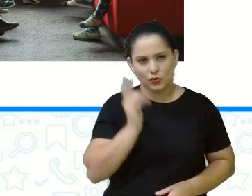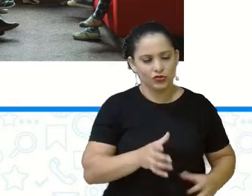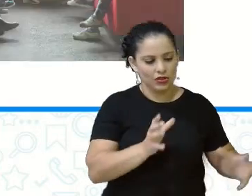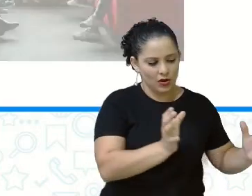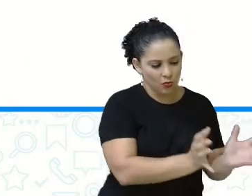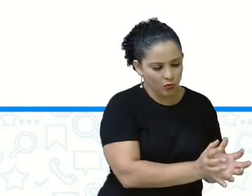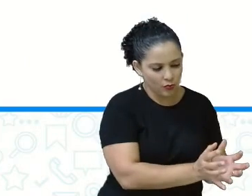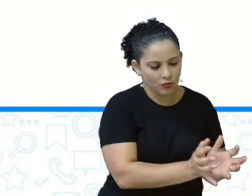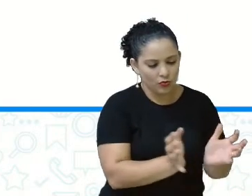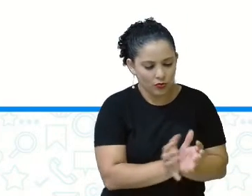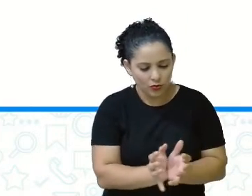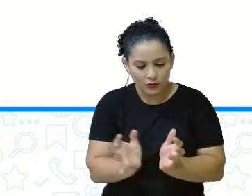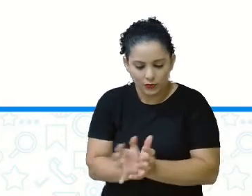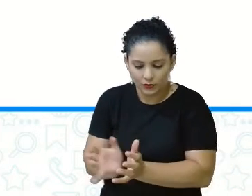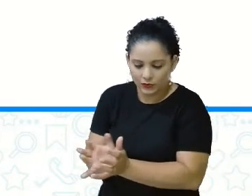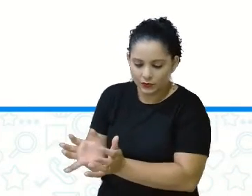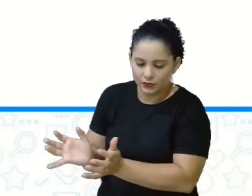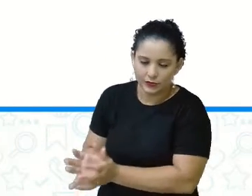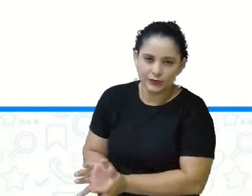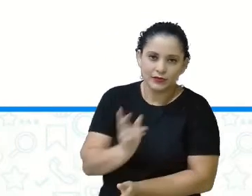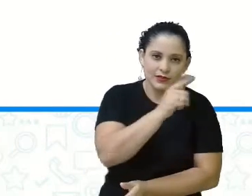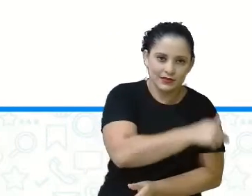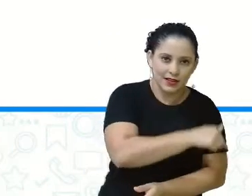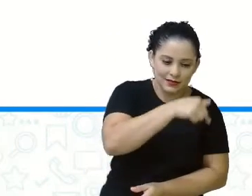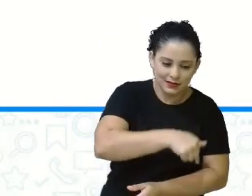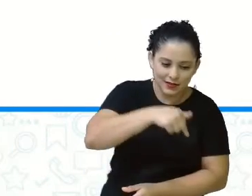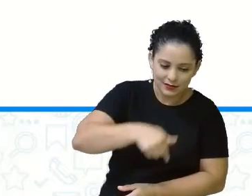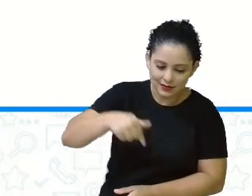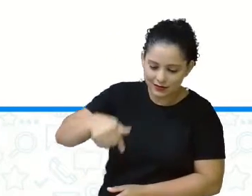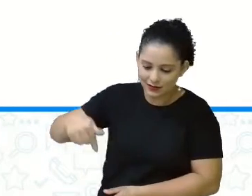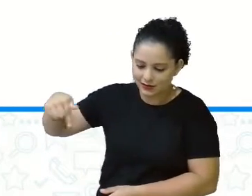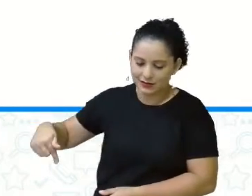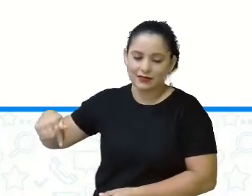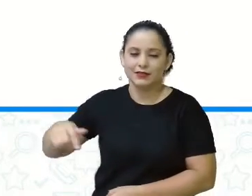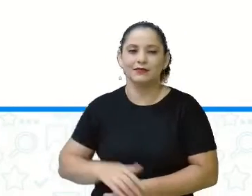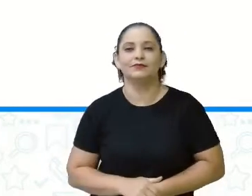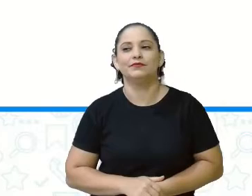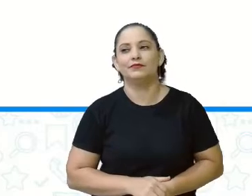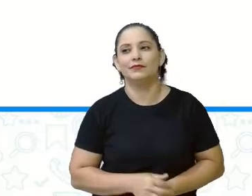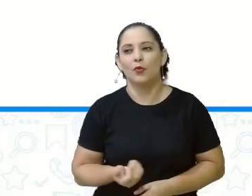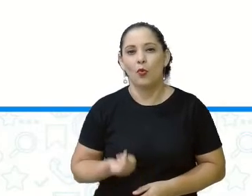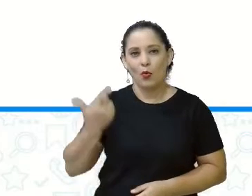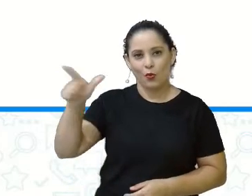7 alunos em cada grupo. Eu trouxe mais um.